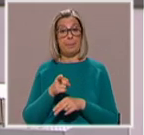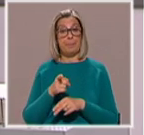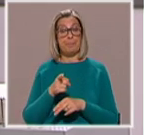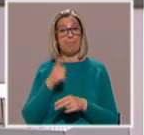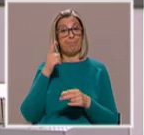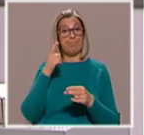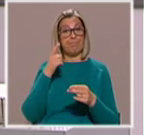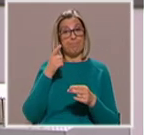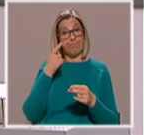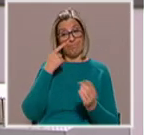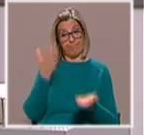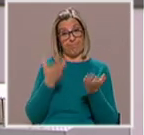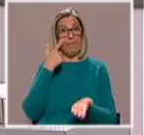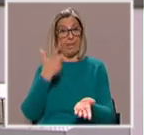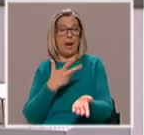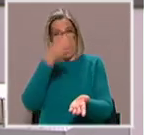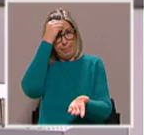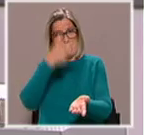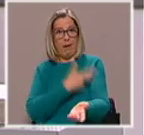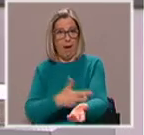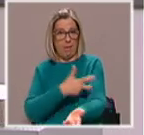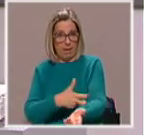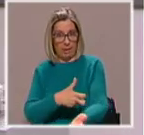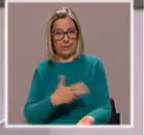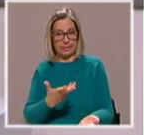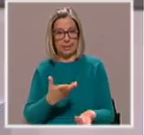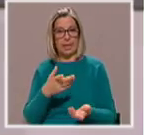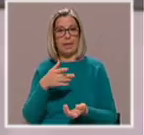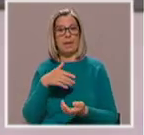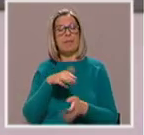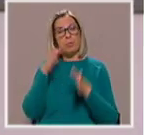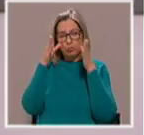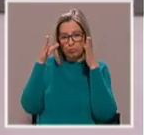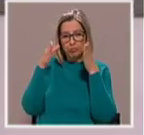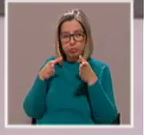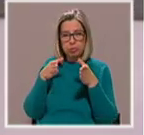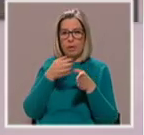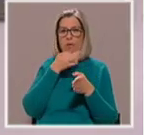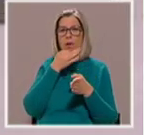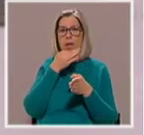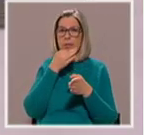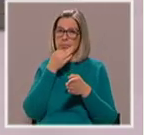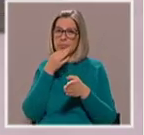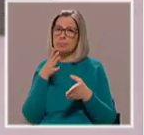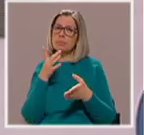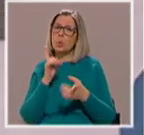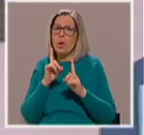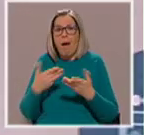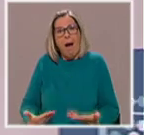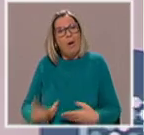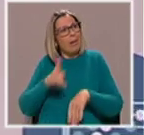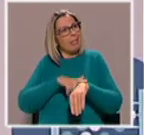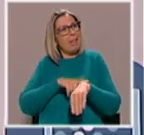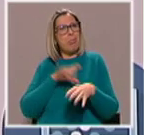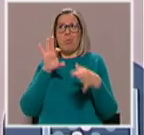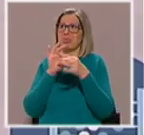das análises sanguíneas e interpretação das análises sanguíneas, e vamos focar-nos aqui na atualidade, tendo em conta aqui a utilização dos elementos